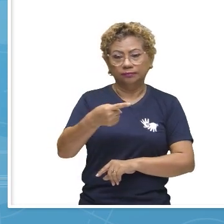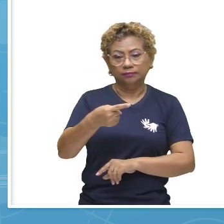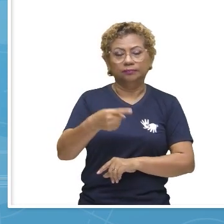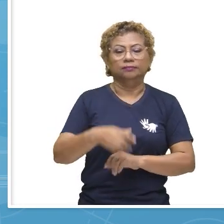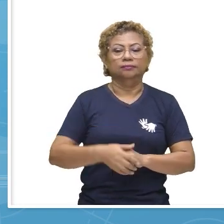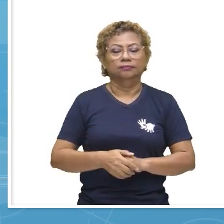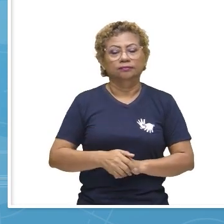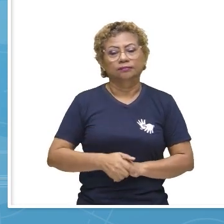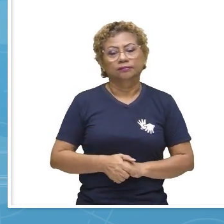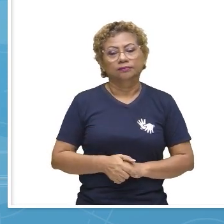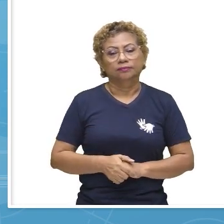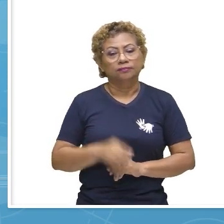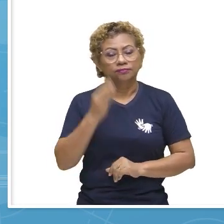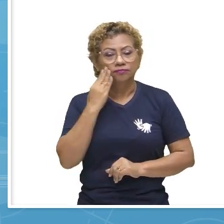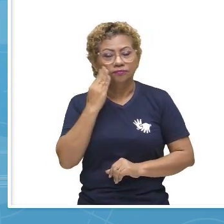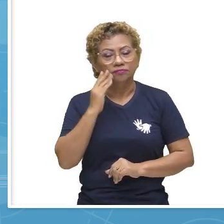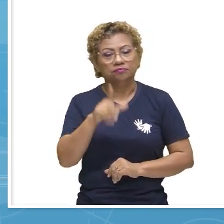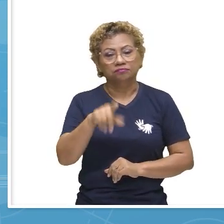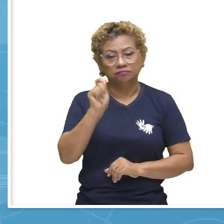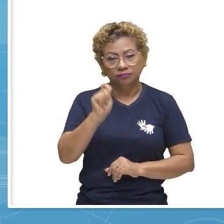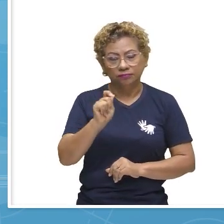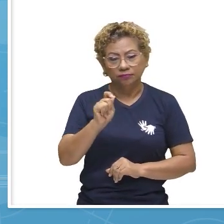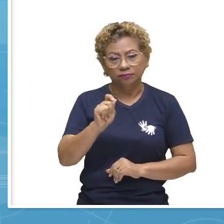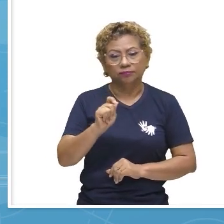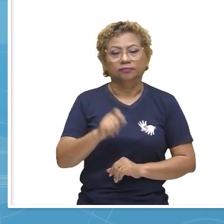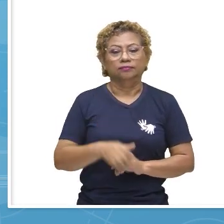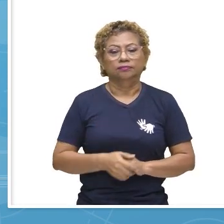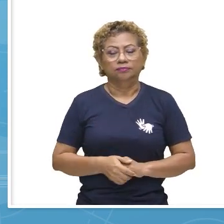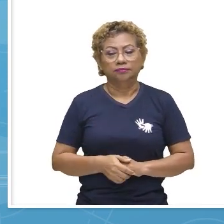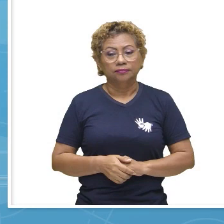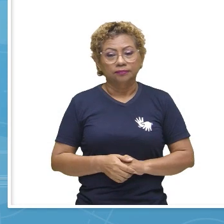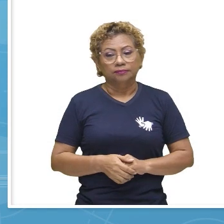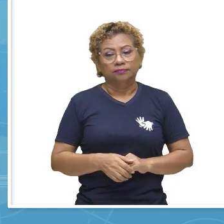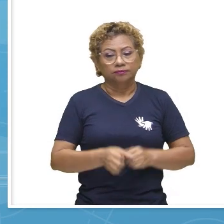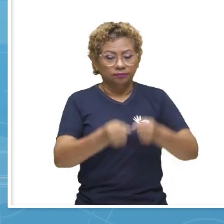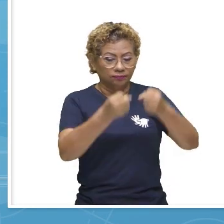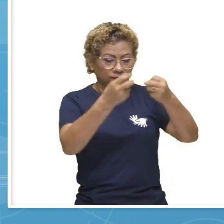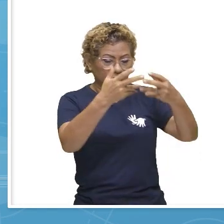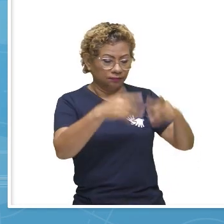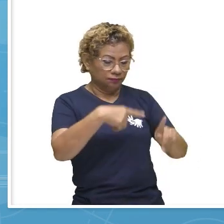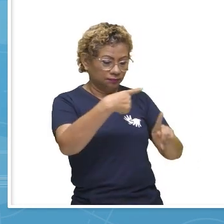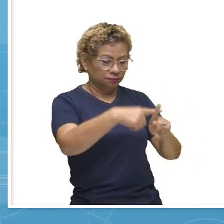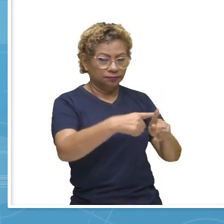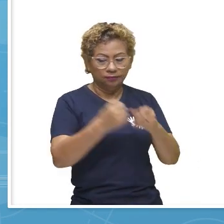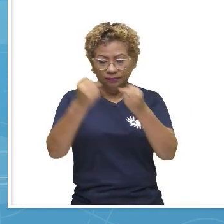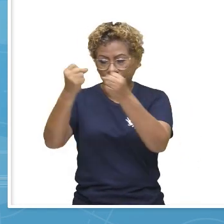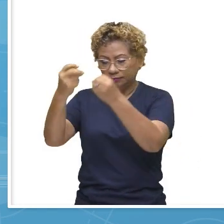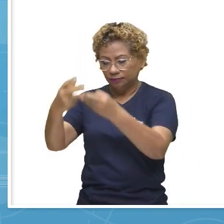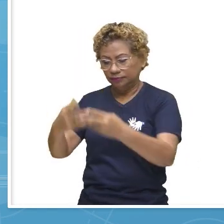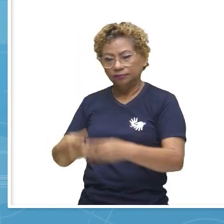bom? Um vai ficar com sinal de mais e o outro vai ficar com sinal de menos.